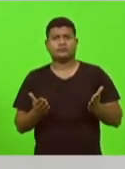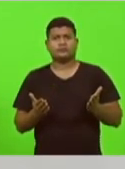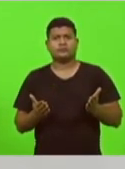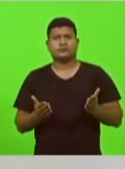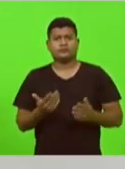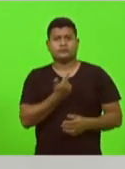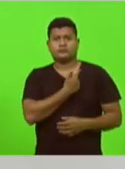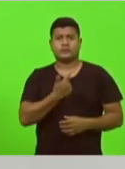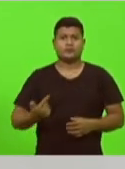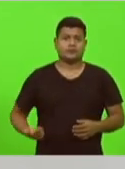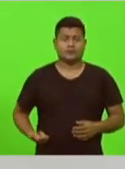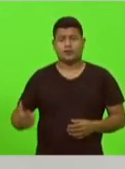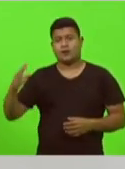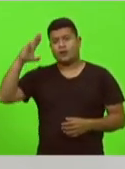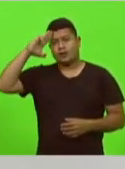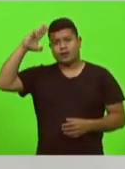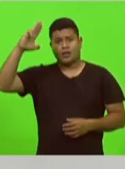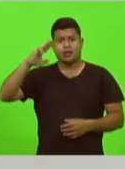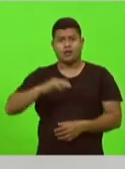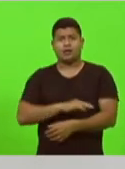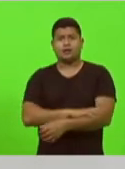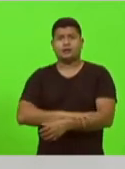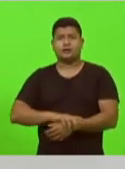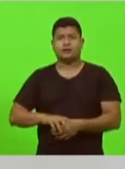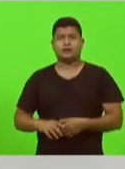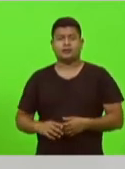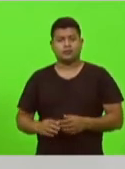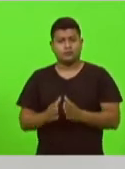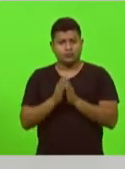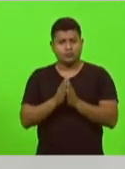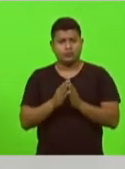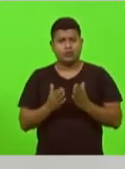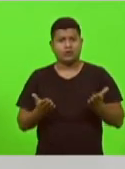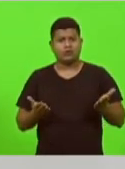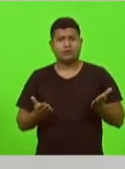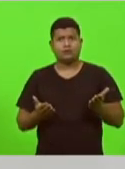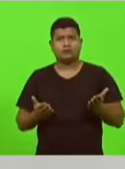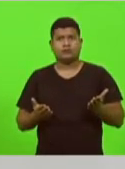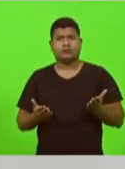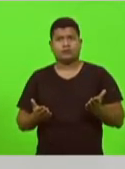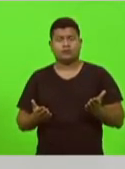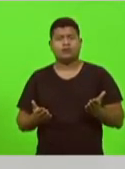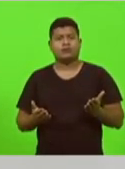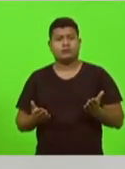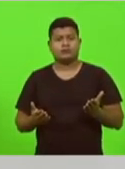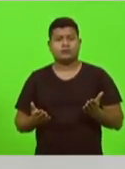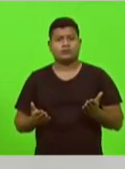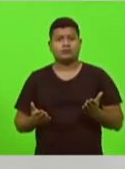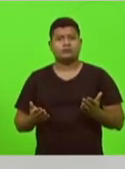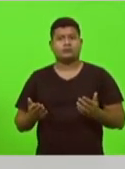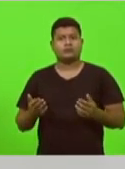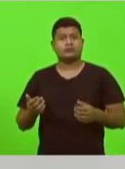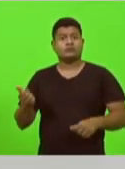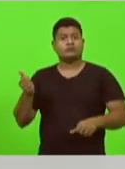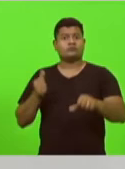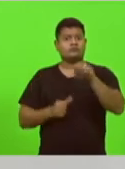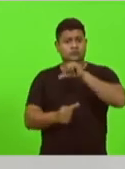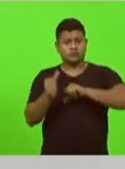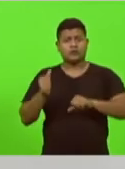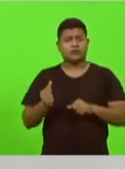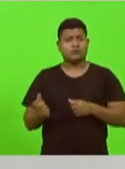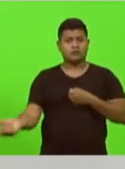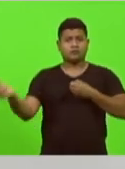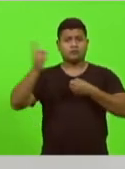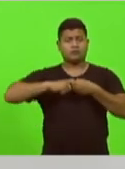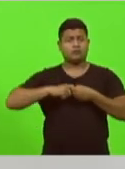governador Carlos Moisés, nos devolva o comandante Moisés da campanha de 2018.